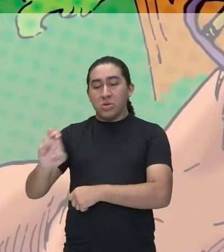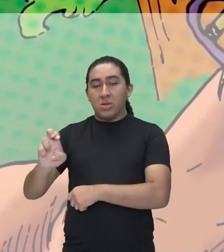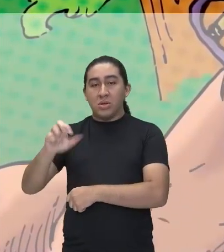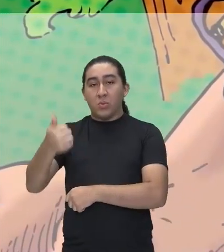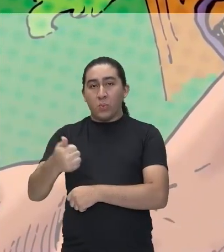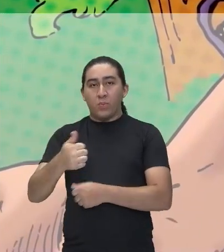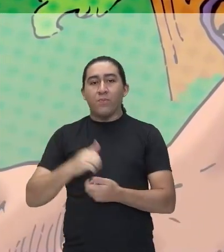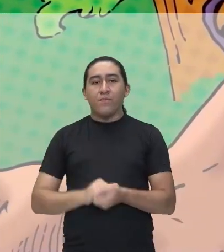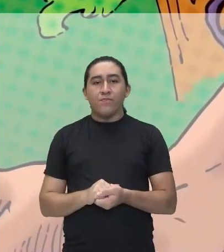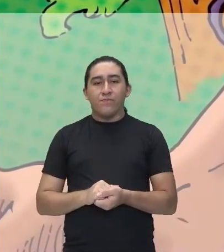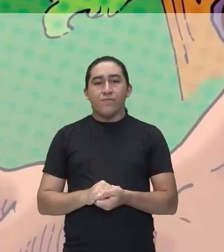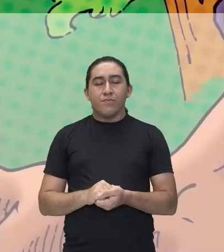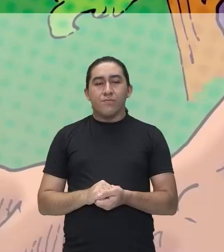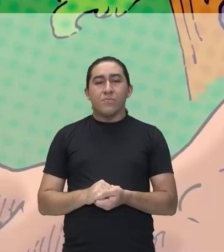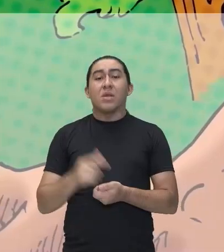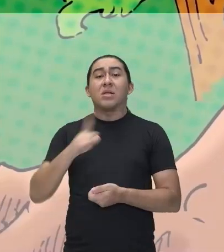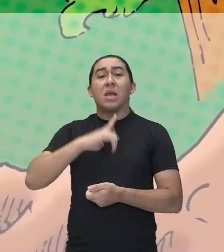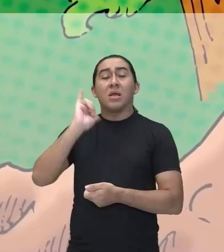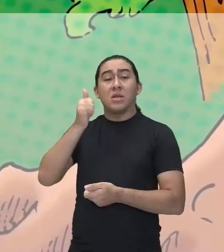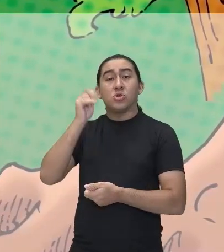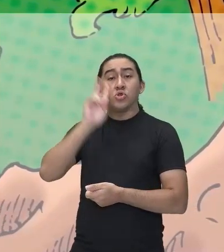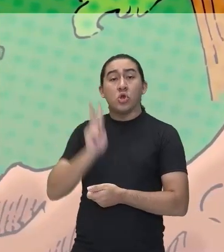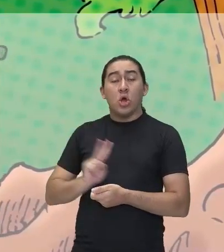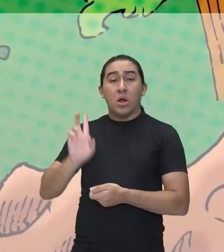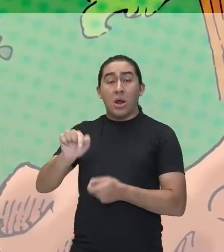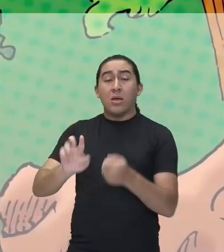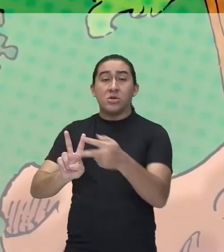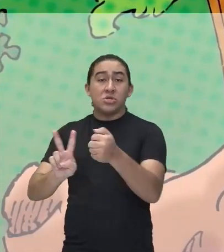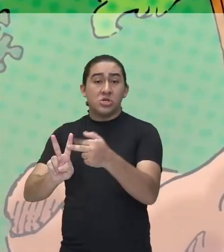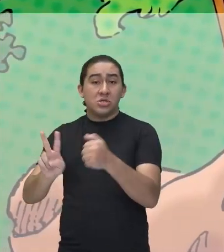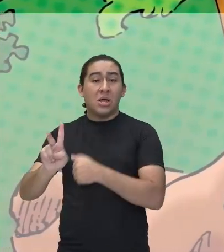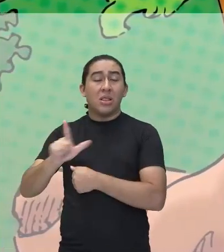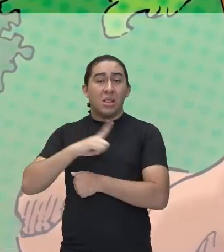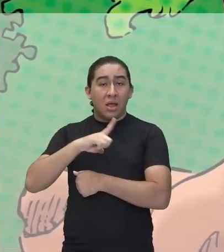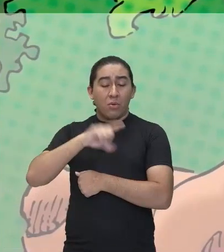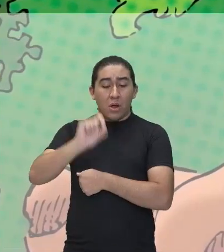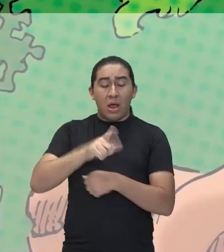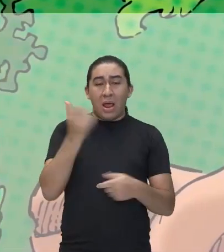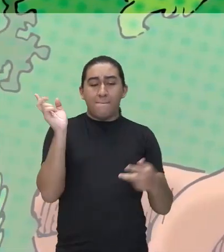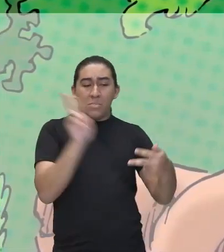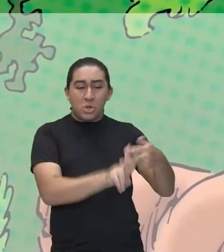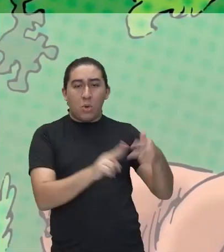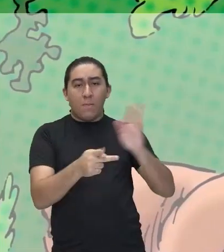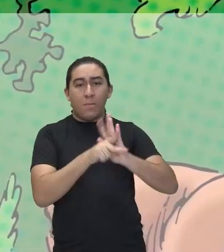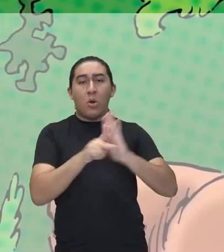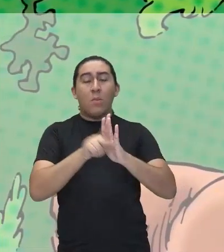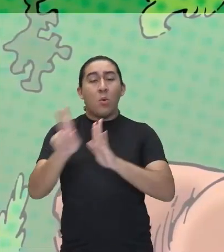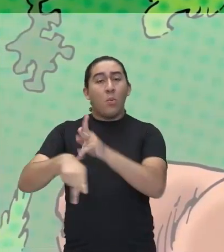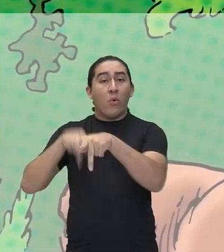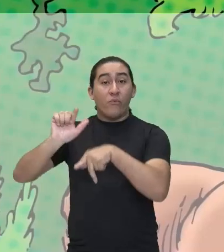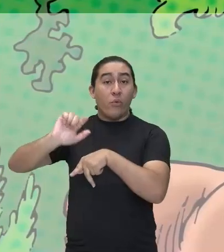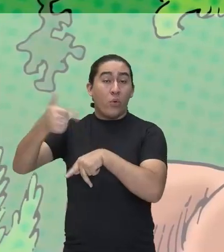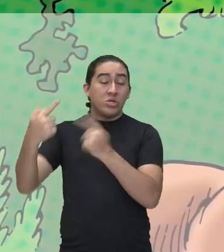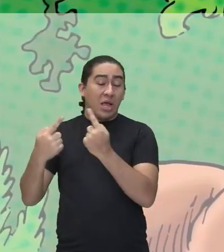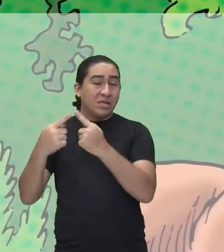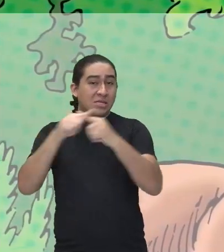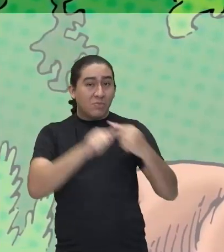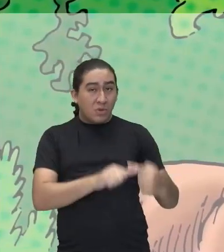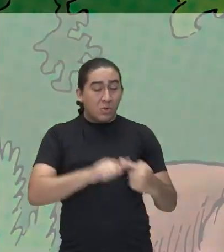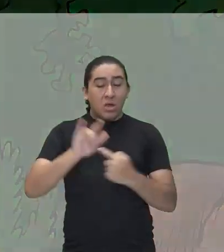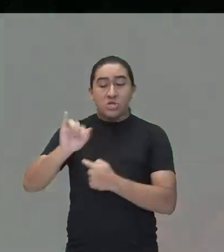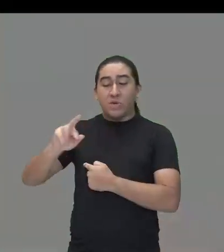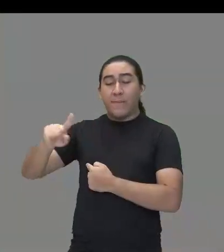1851. Narra a história vivida por um indígena tupi que cai prisioneiro de uma nação inimiga, os